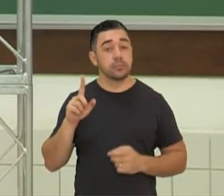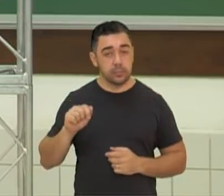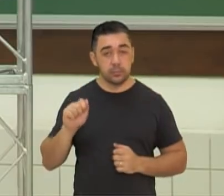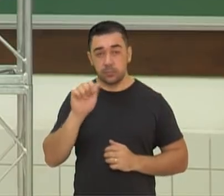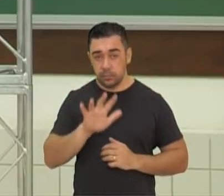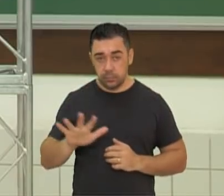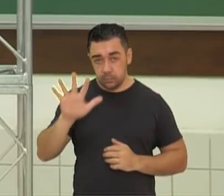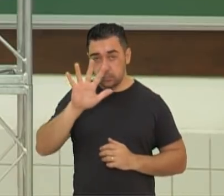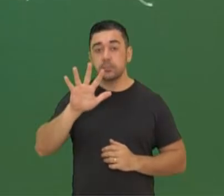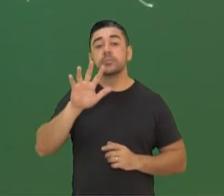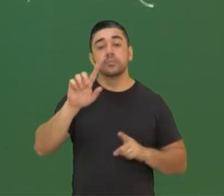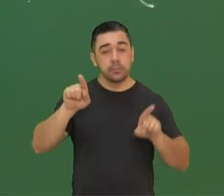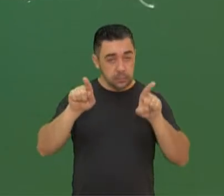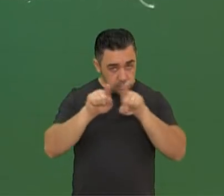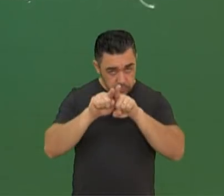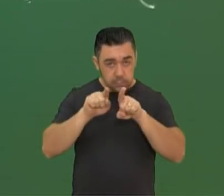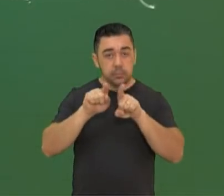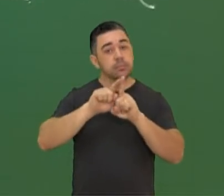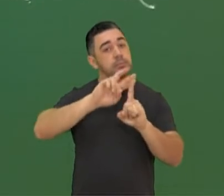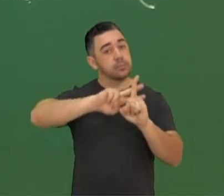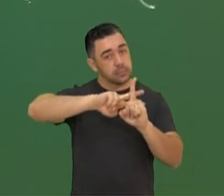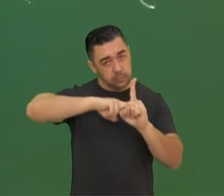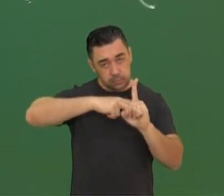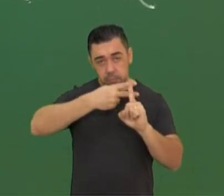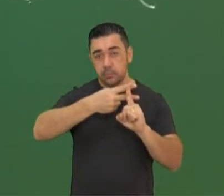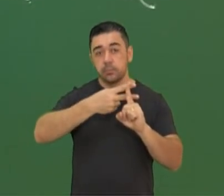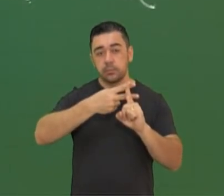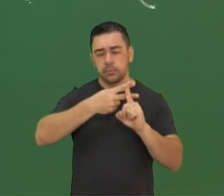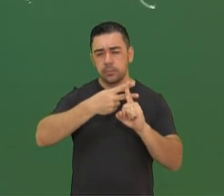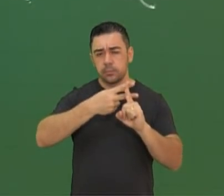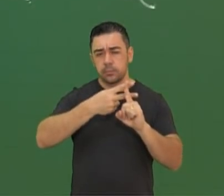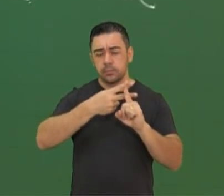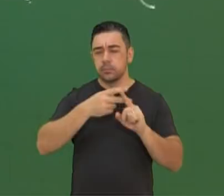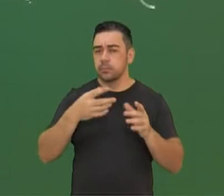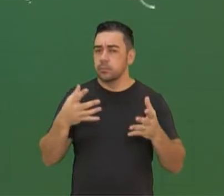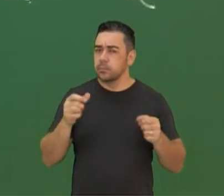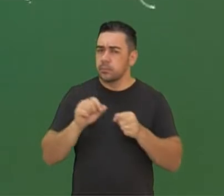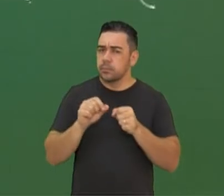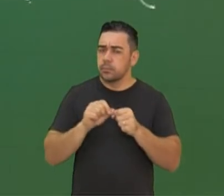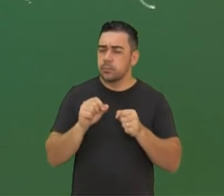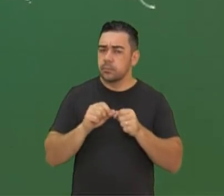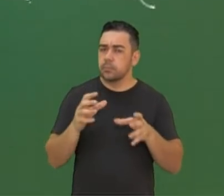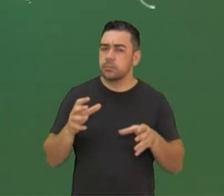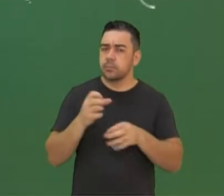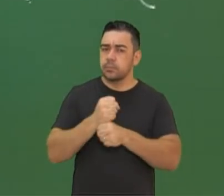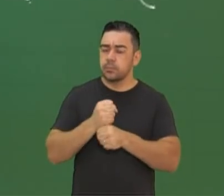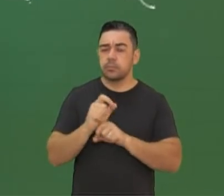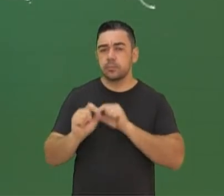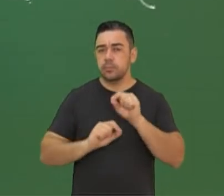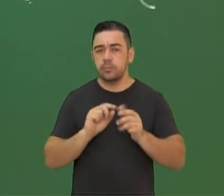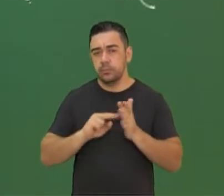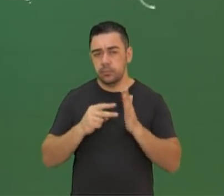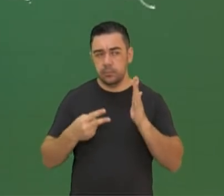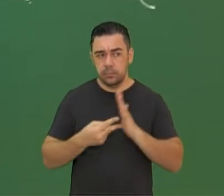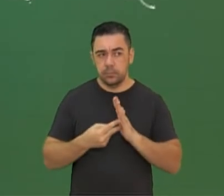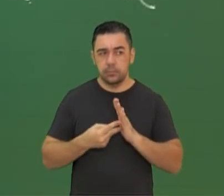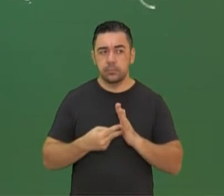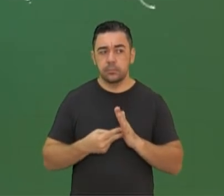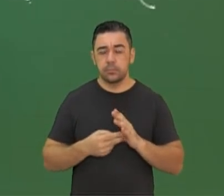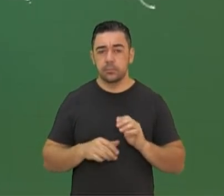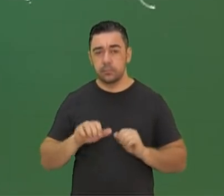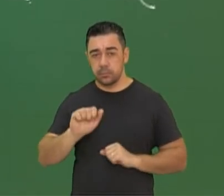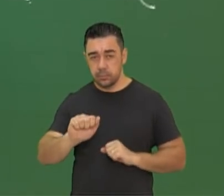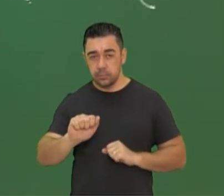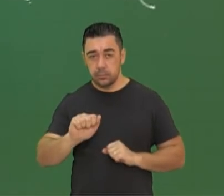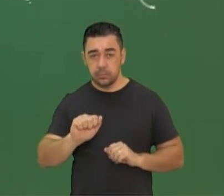área foi duplicada. Se você calcular algebricamente, o que você vai ter? O comprimento é A